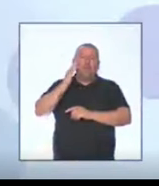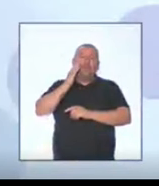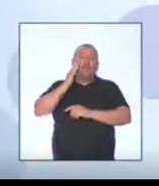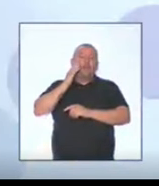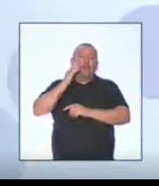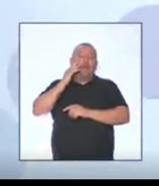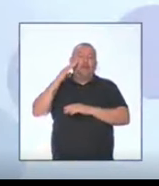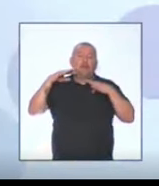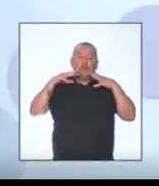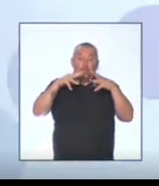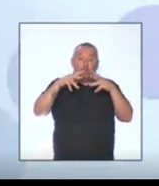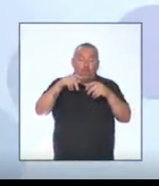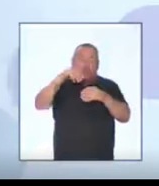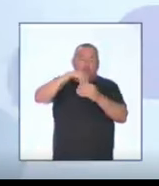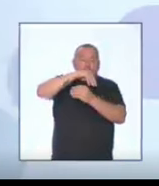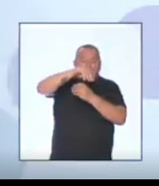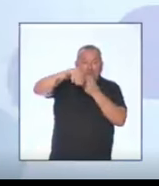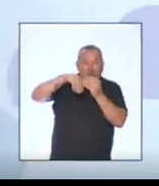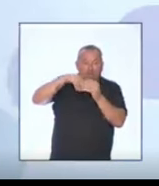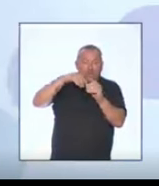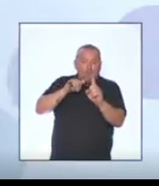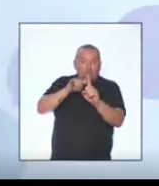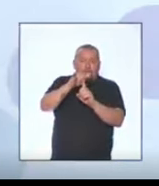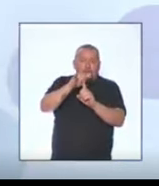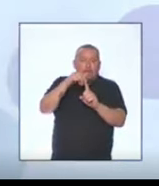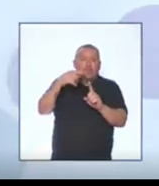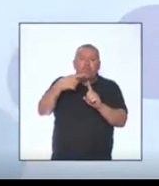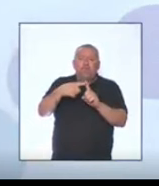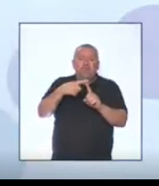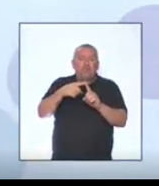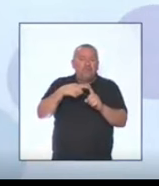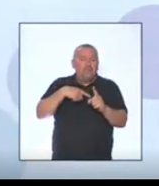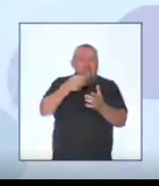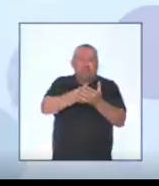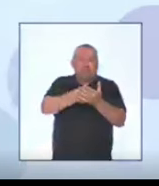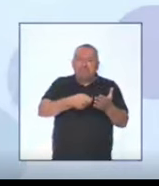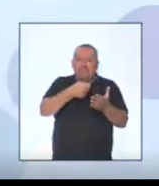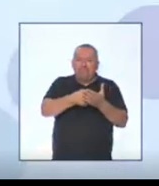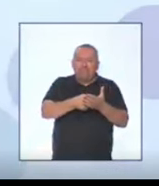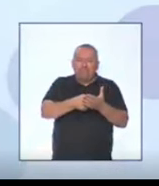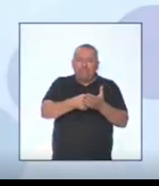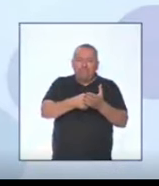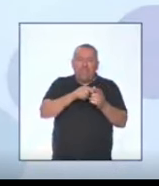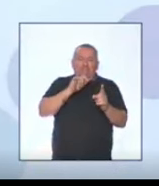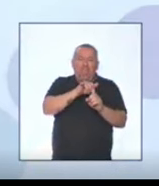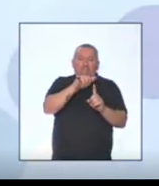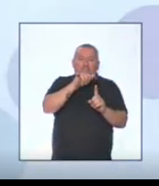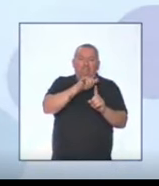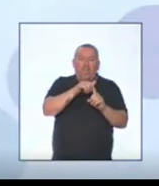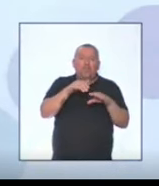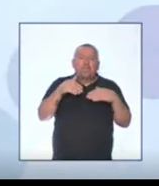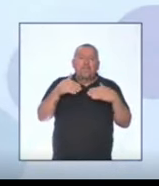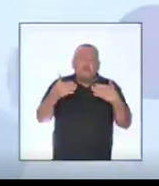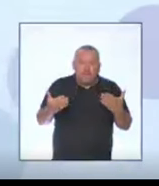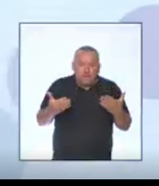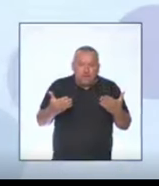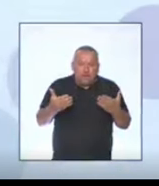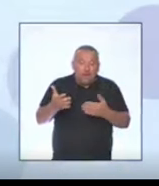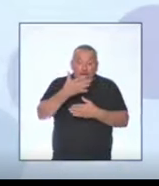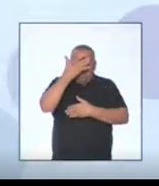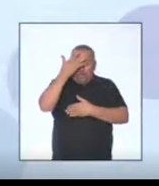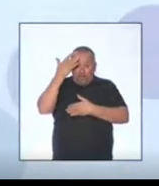faz parte do cyberbullying, por que insistir nessas ações? Muitas vezes, quem pratica já